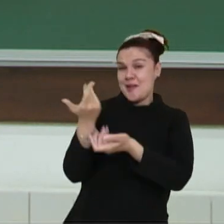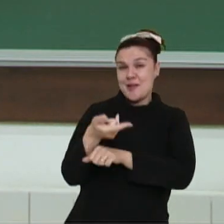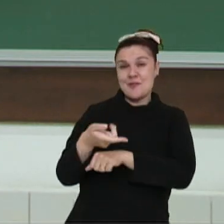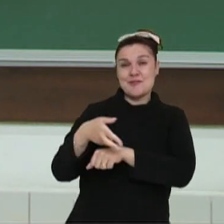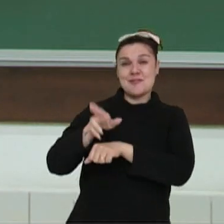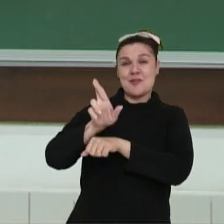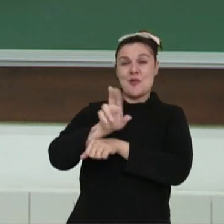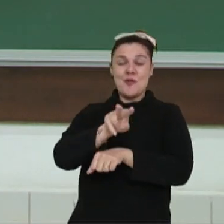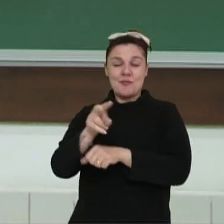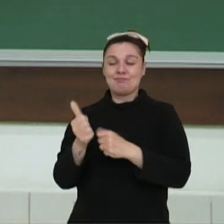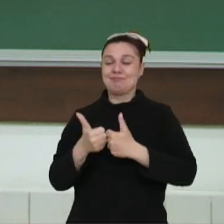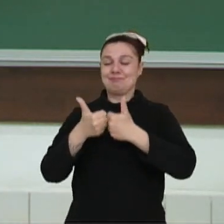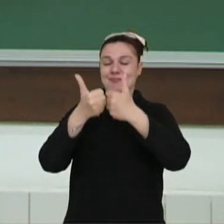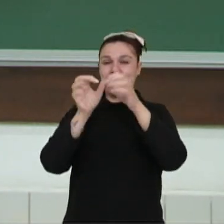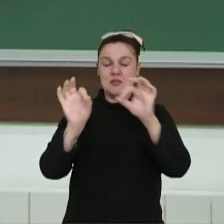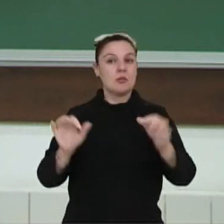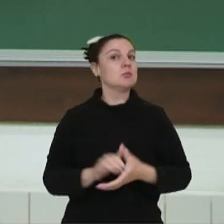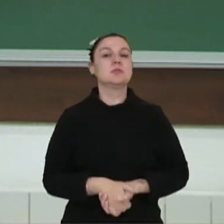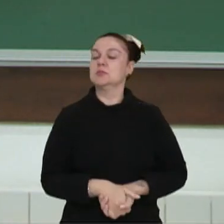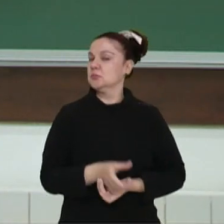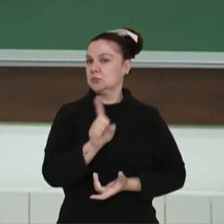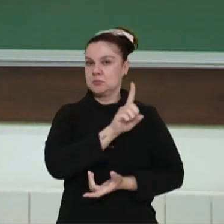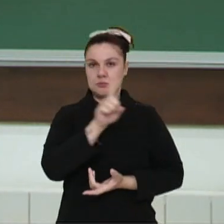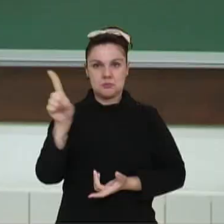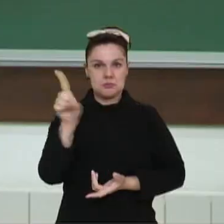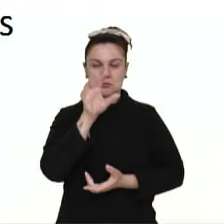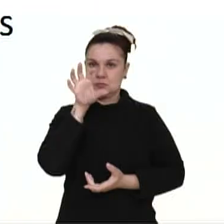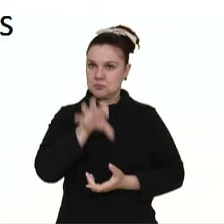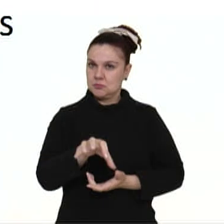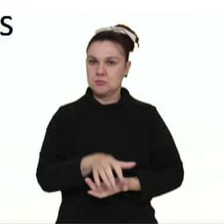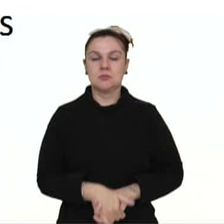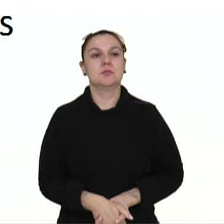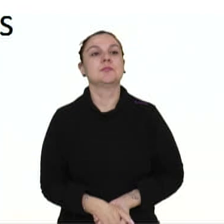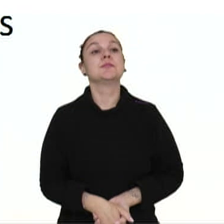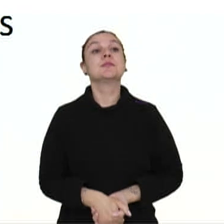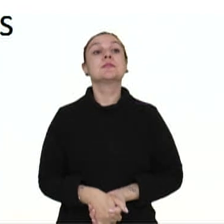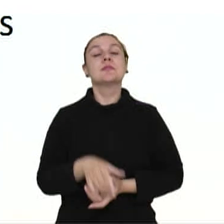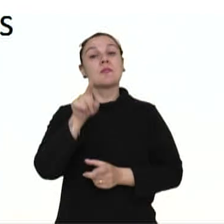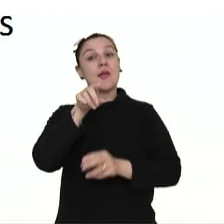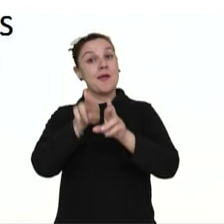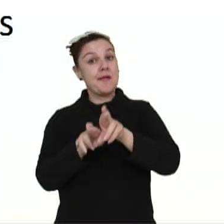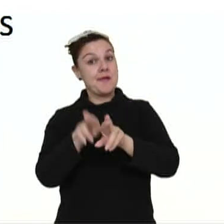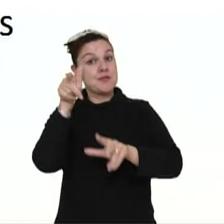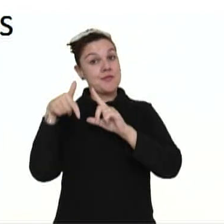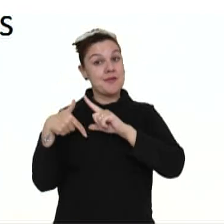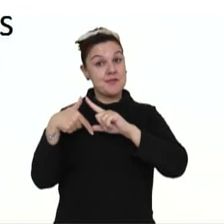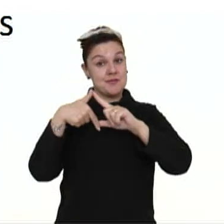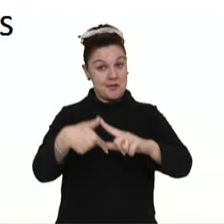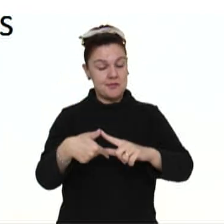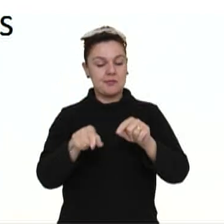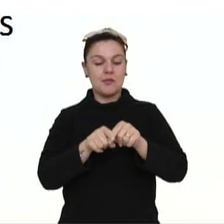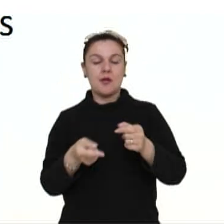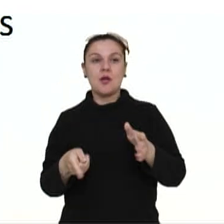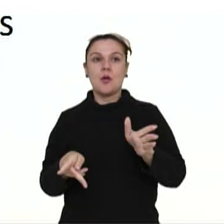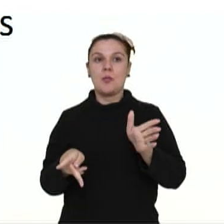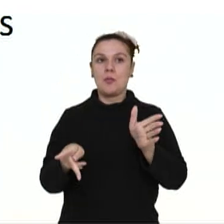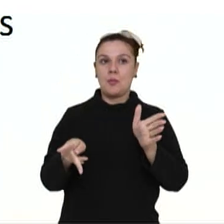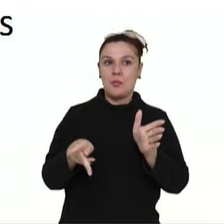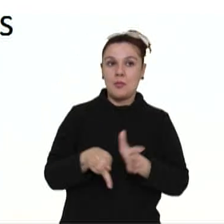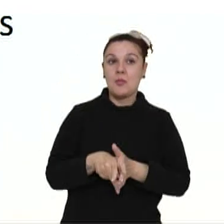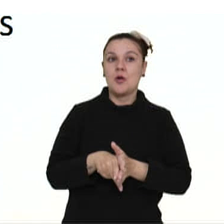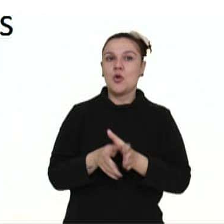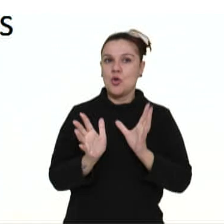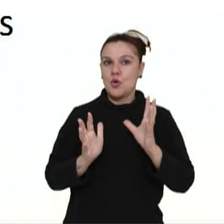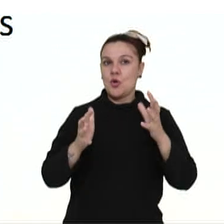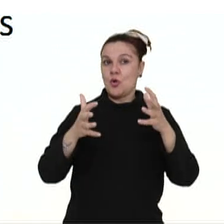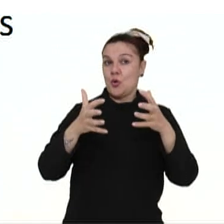senhor e daí deu tudo certo. Então, não é assim, né? Vamos lá. As diferentes tradições incluíam bantus, nagôs